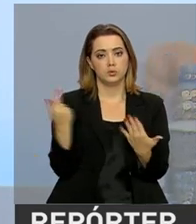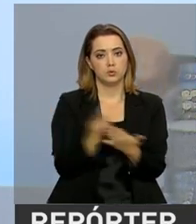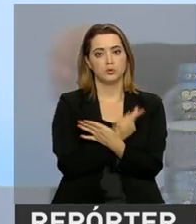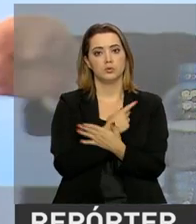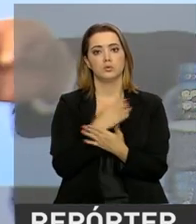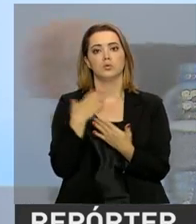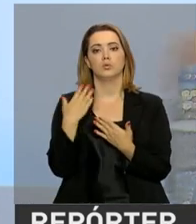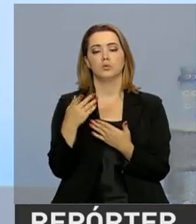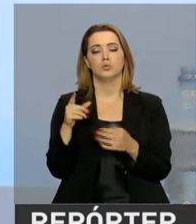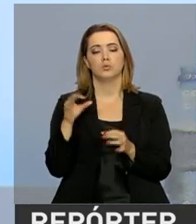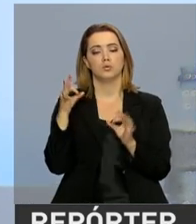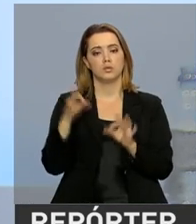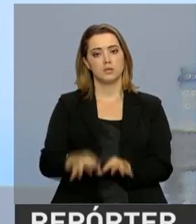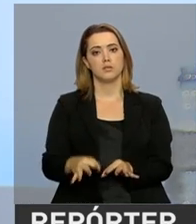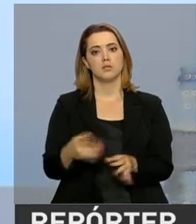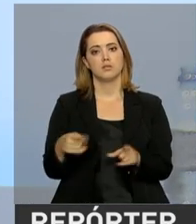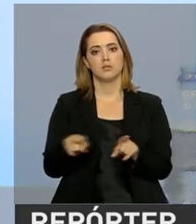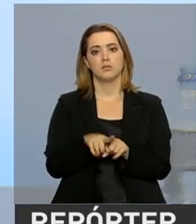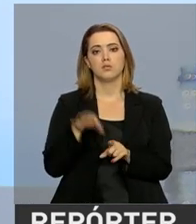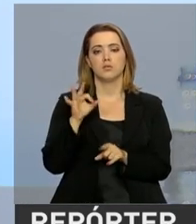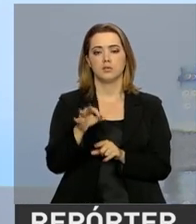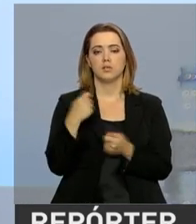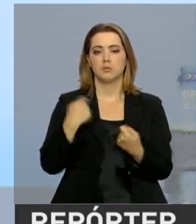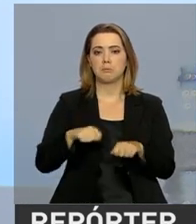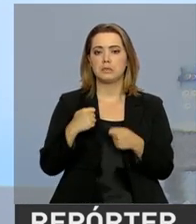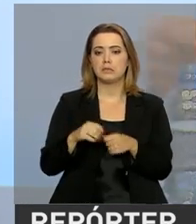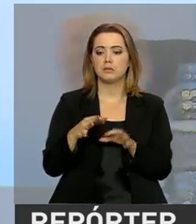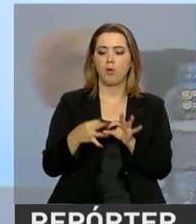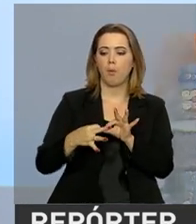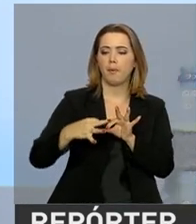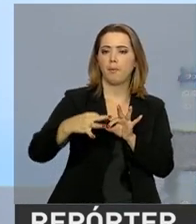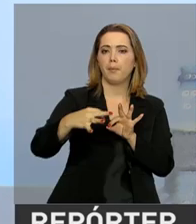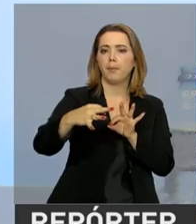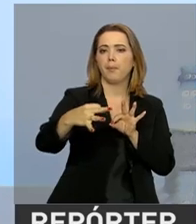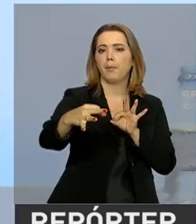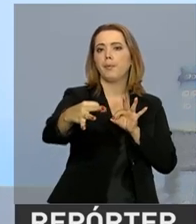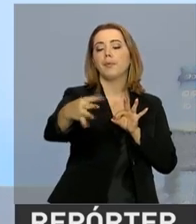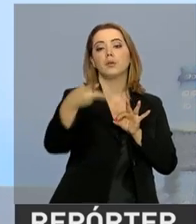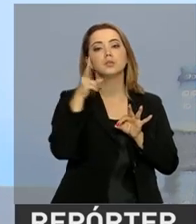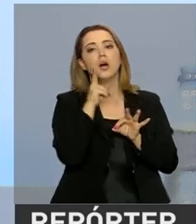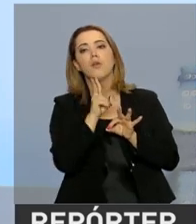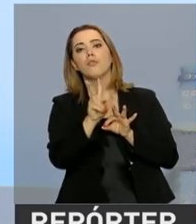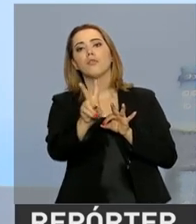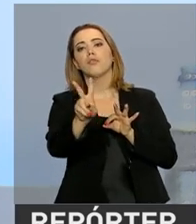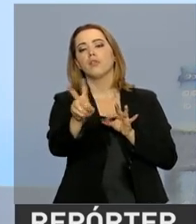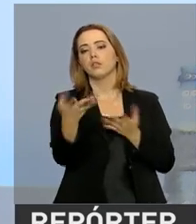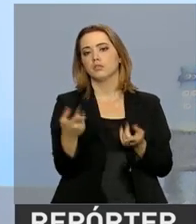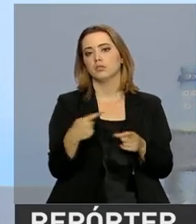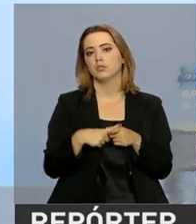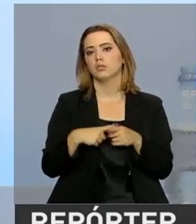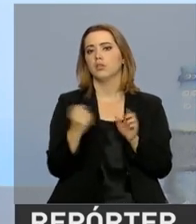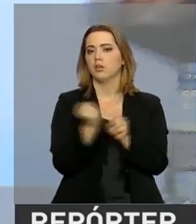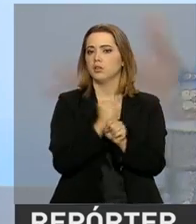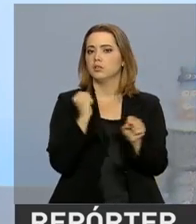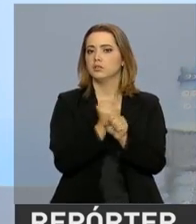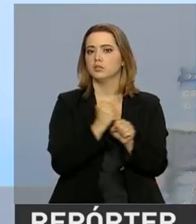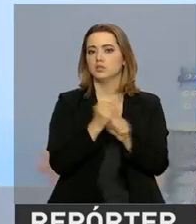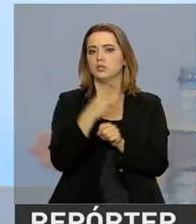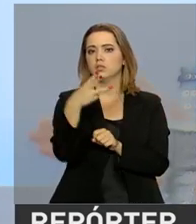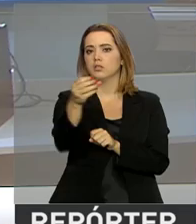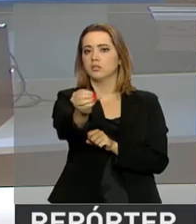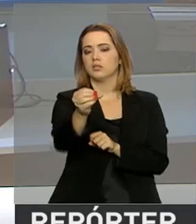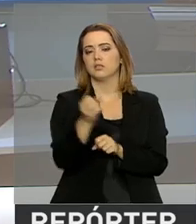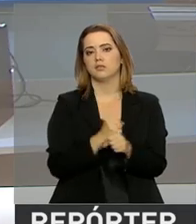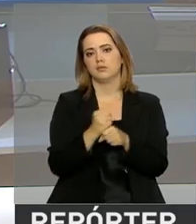uma determinada forma e acho que a forma tem que ter uma projeção maior quando se trata de infraestrutura essa projeção e 30